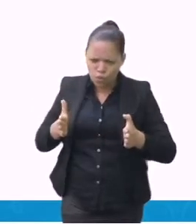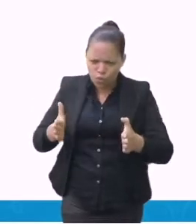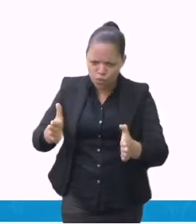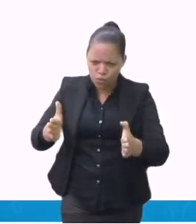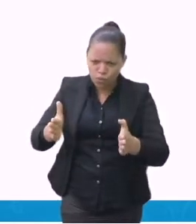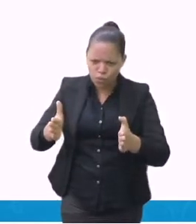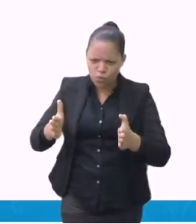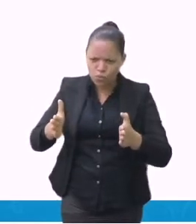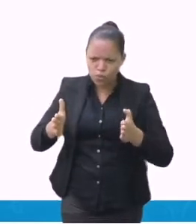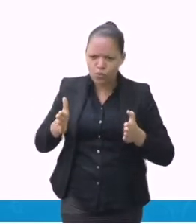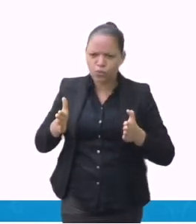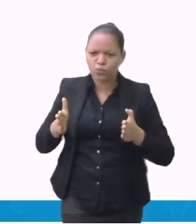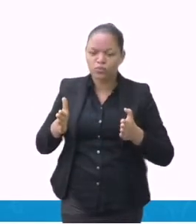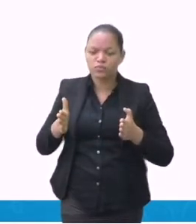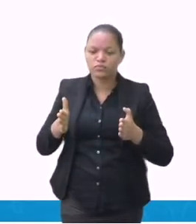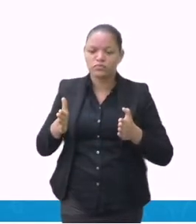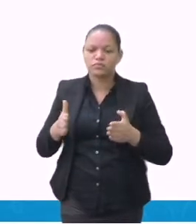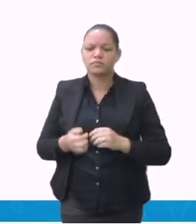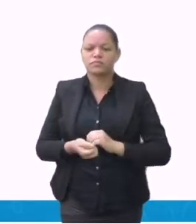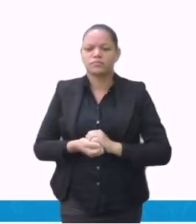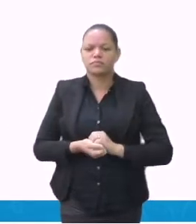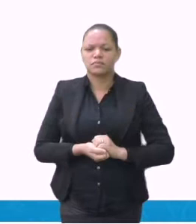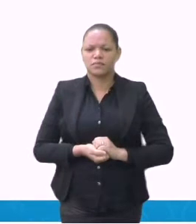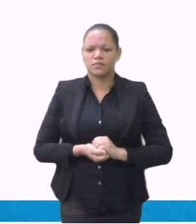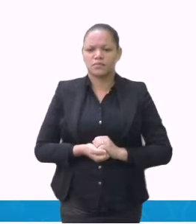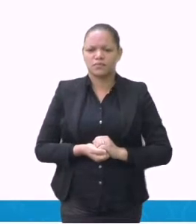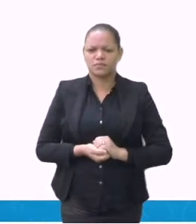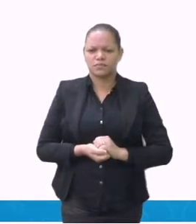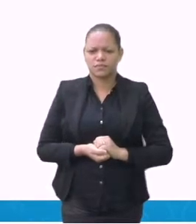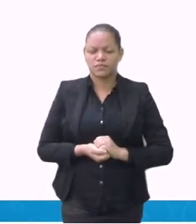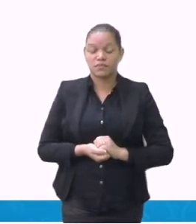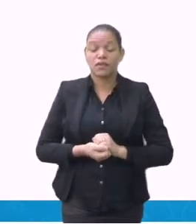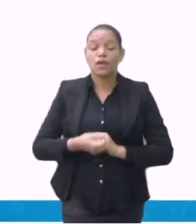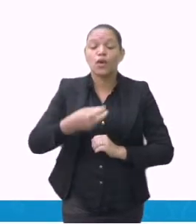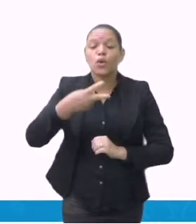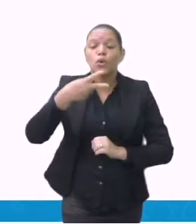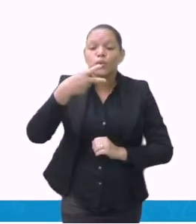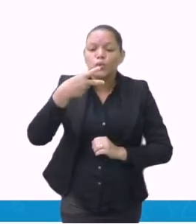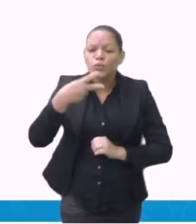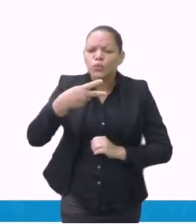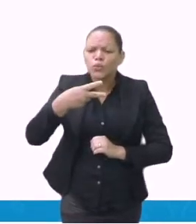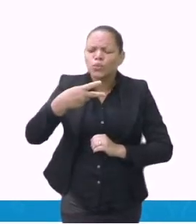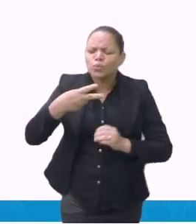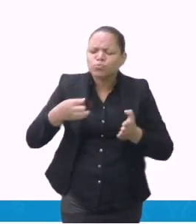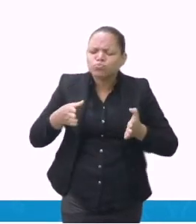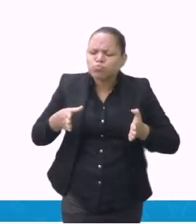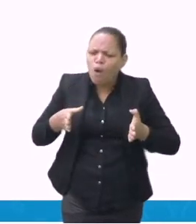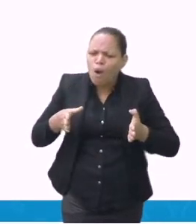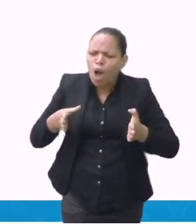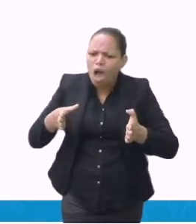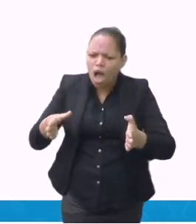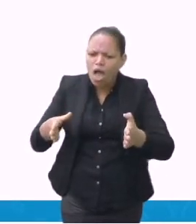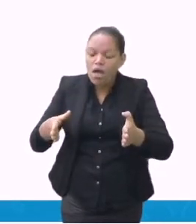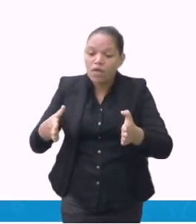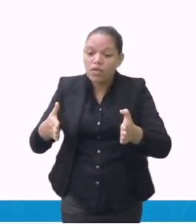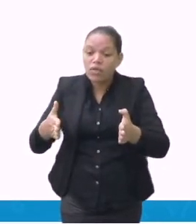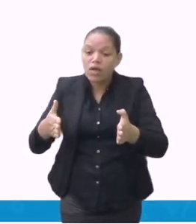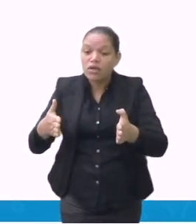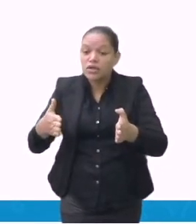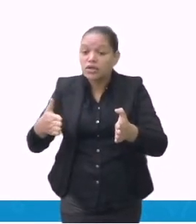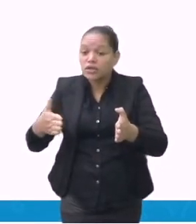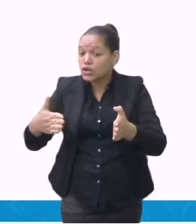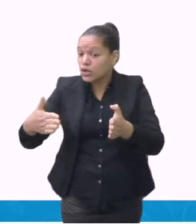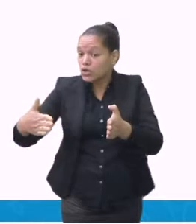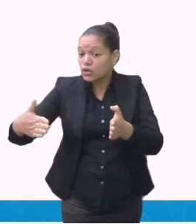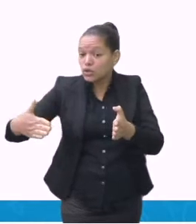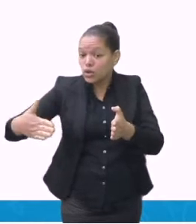se coincidir, ok? Duas retas que se cruzam, formando 4 regiões